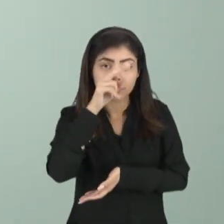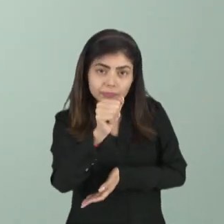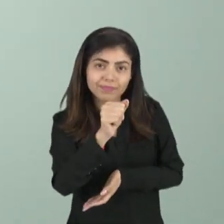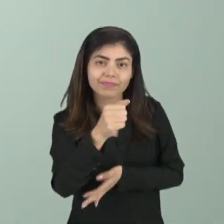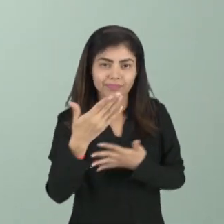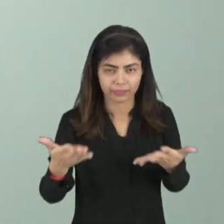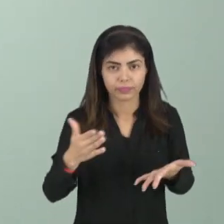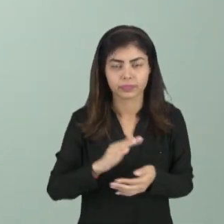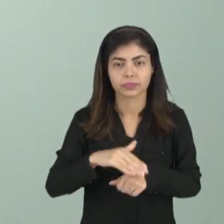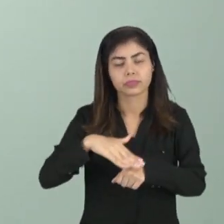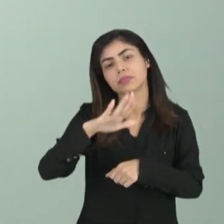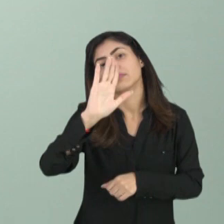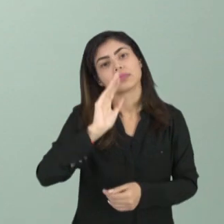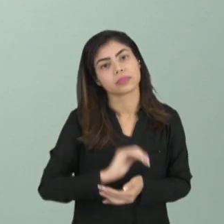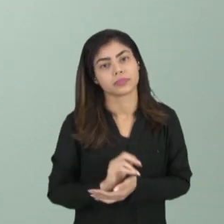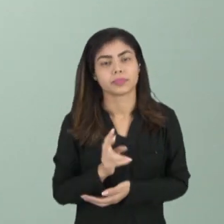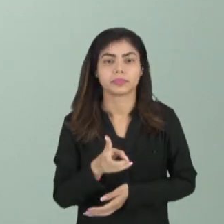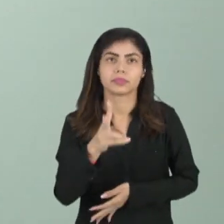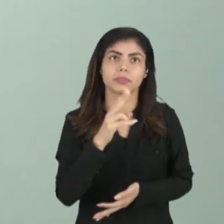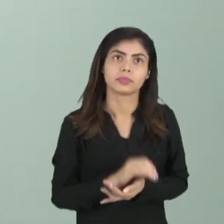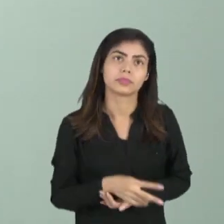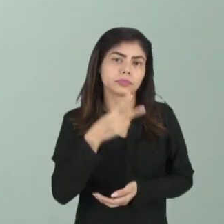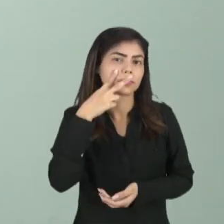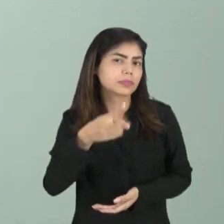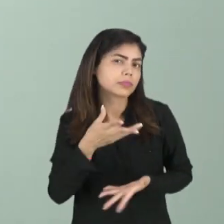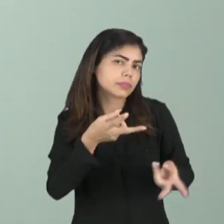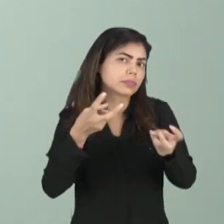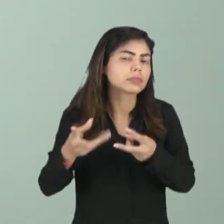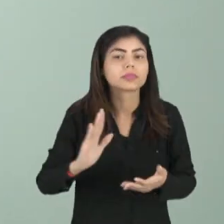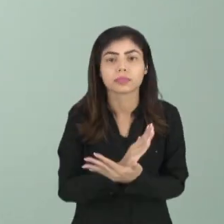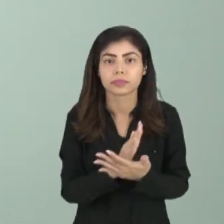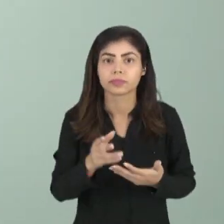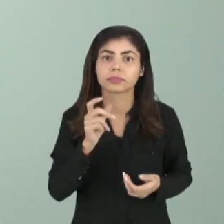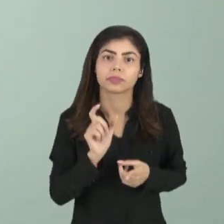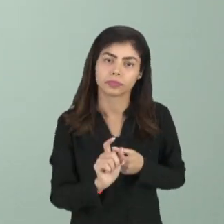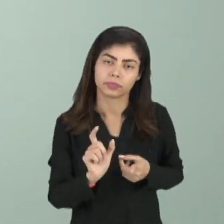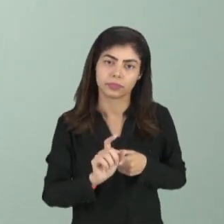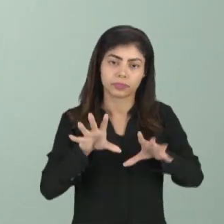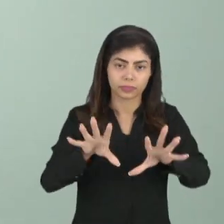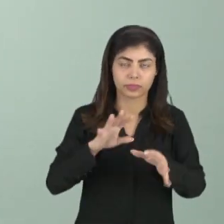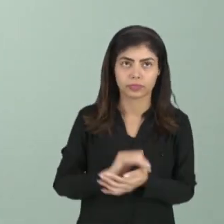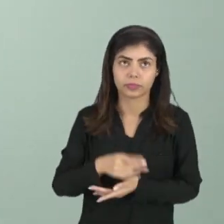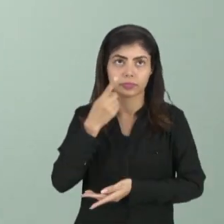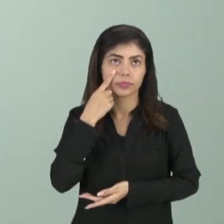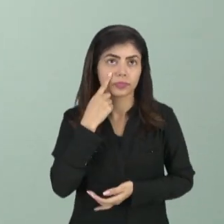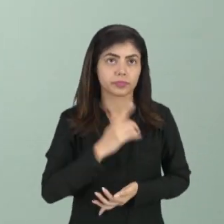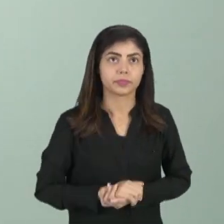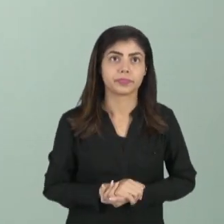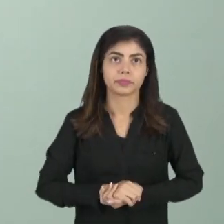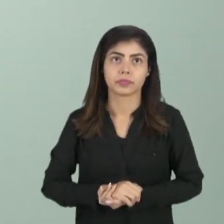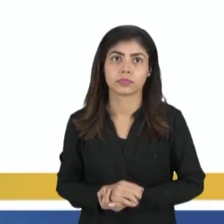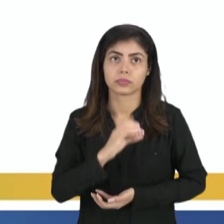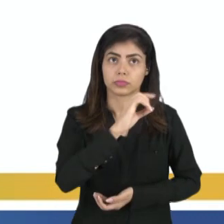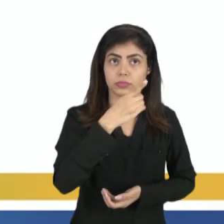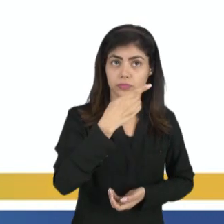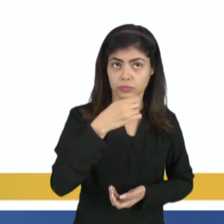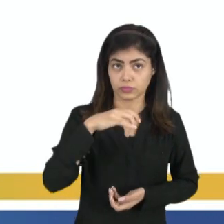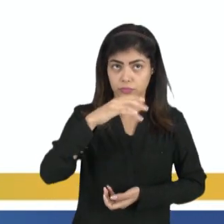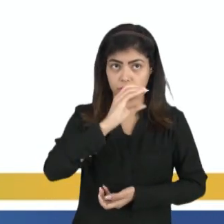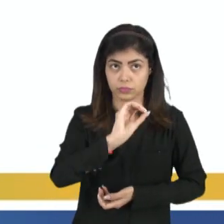mostrar de uma forma mais intensa vamos observar algumas palavras assim olha só